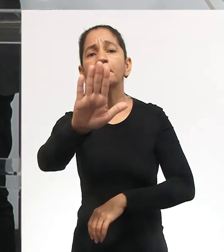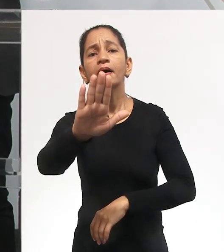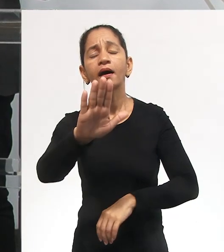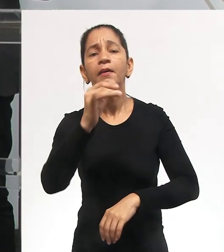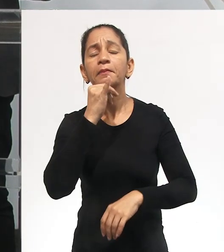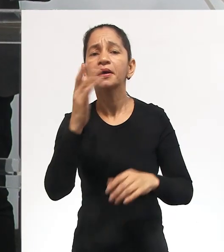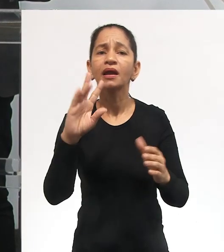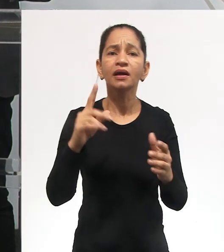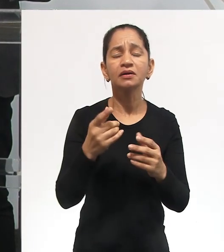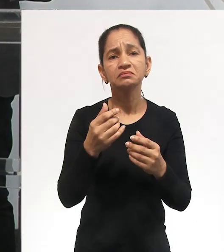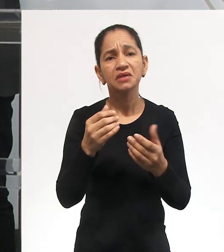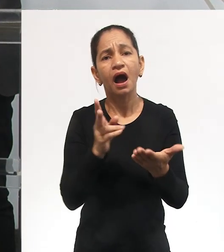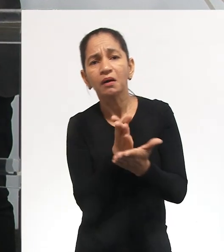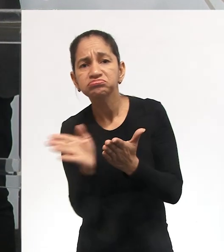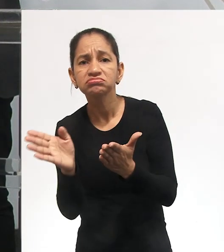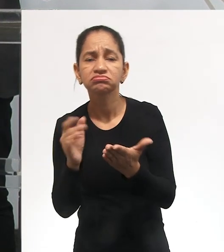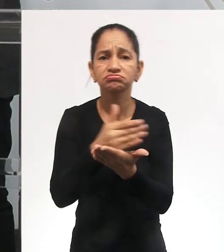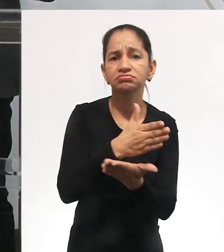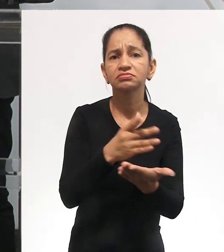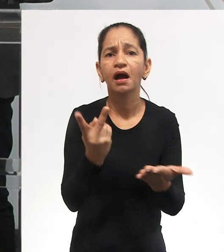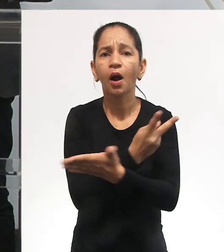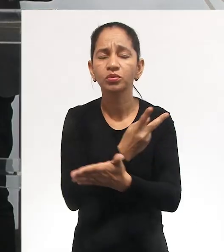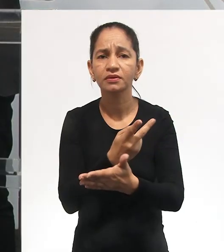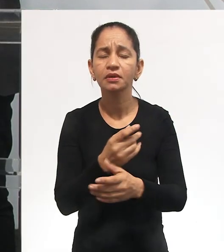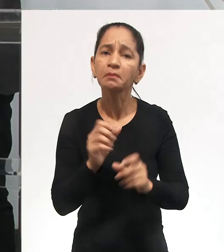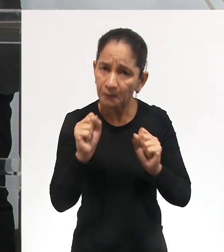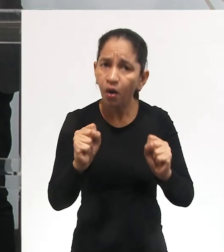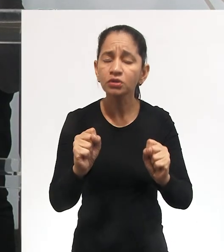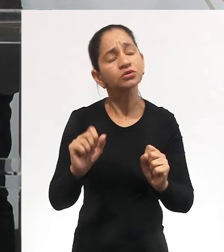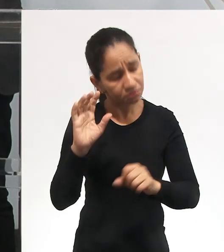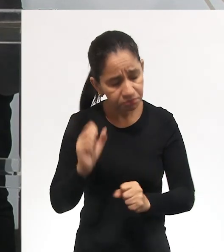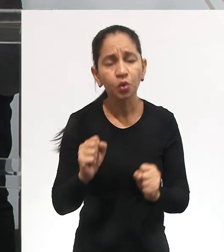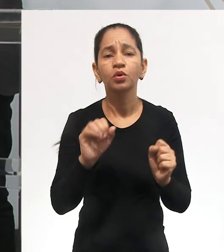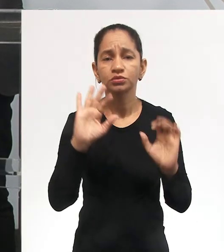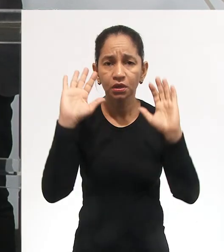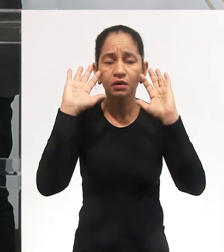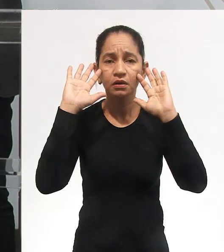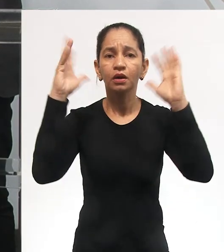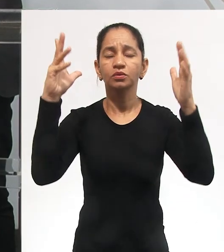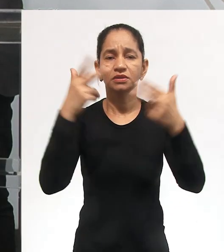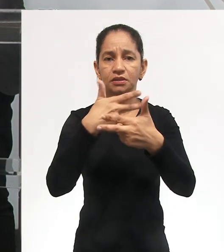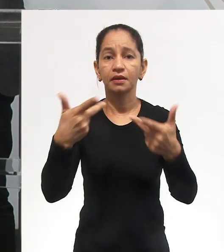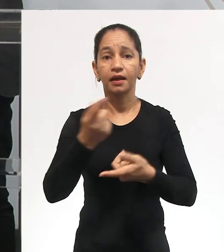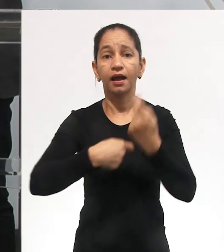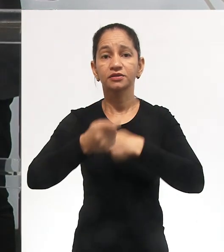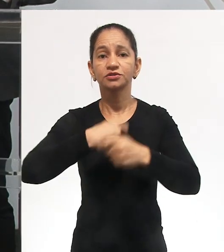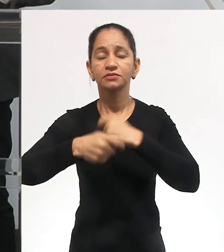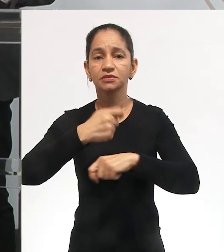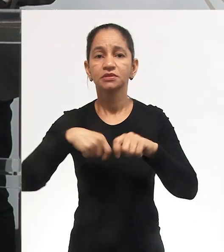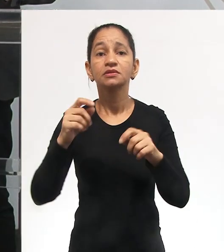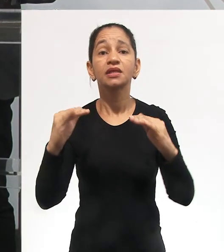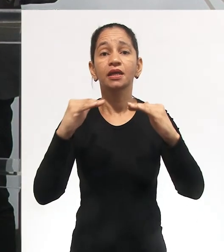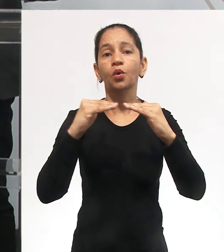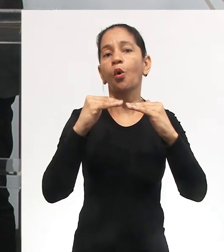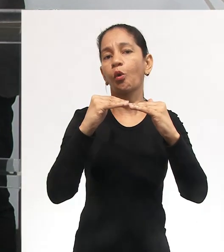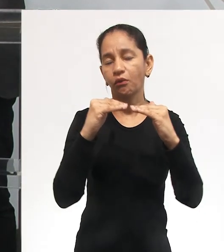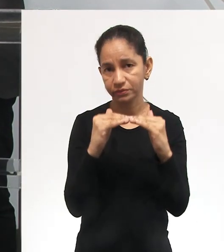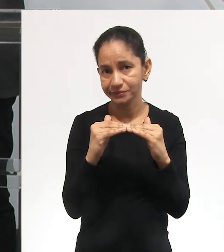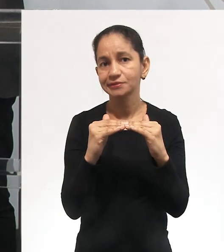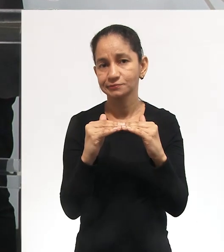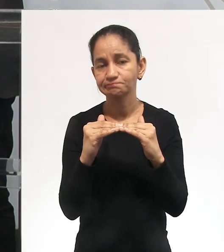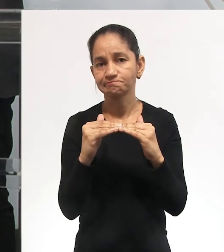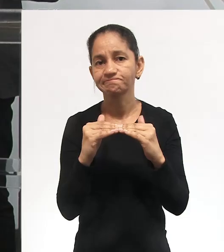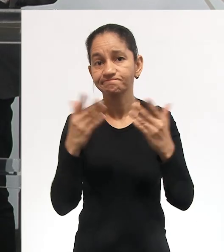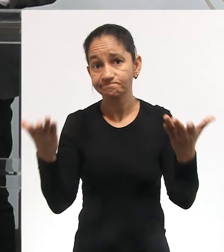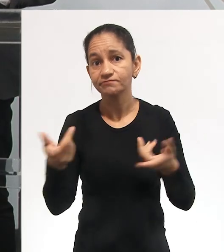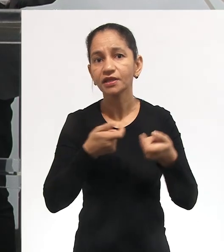podem ocorrer desvios? Sim, podem ocorrer desvios. E é aí, nesse momento, que a administração pública tem que aplicar aquele compliance. Né? E aí vai entrar o quê? Os